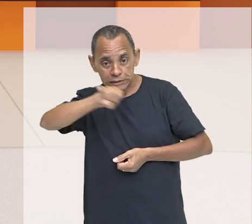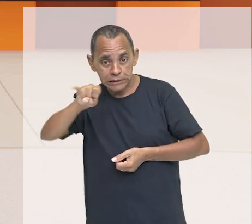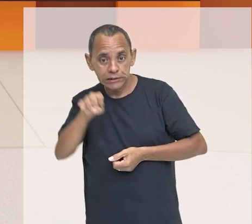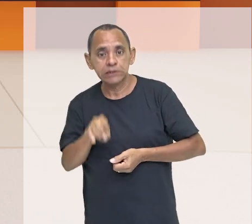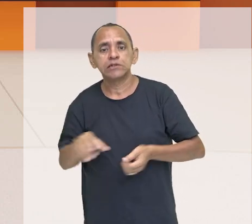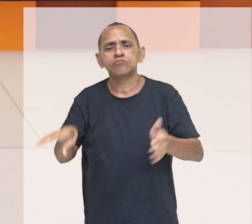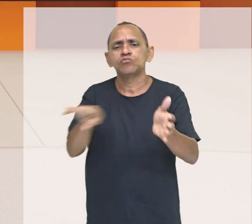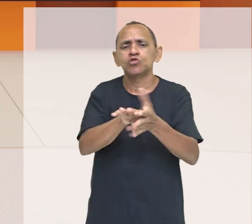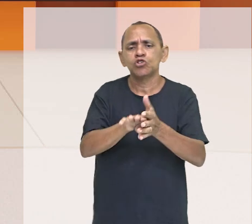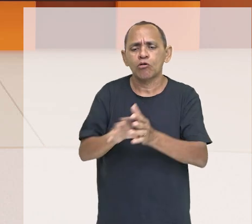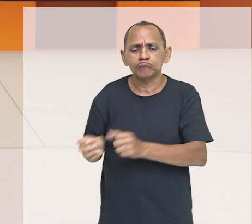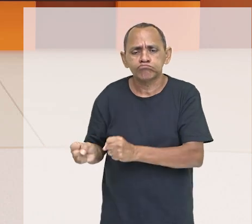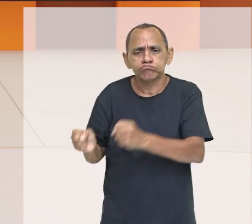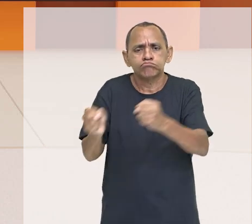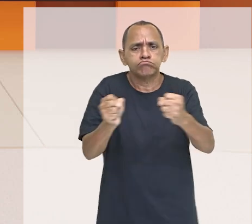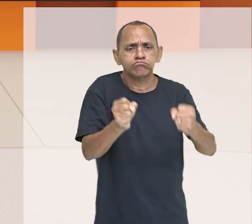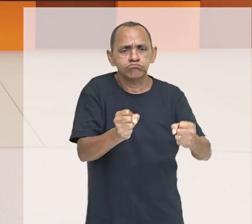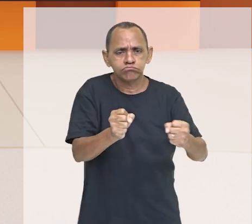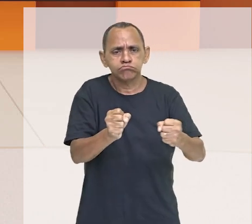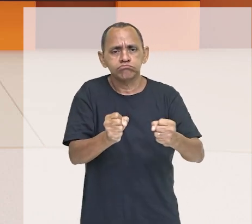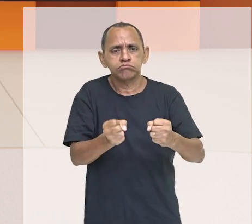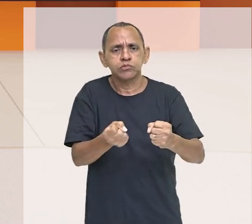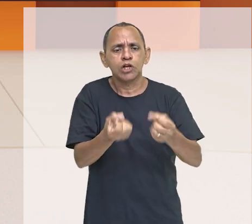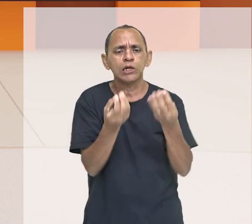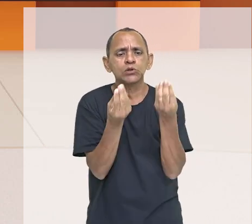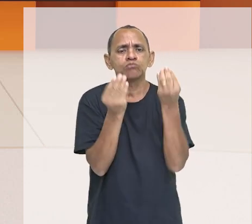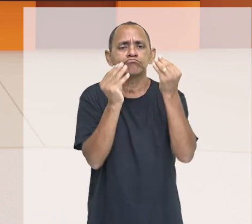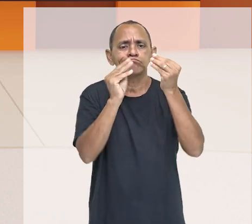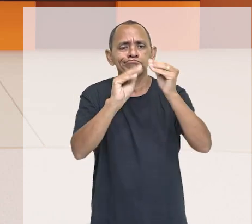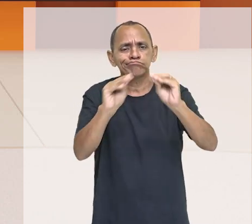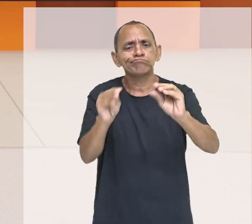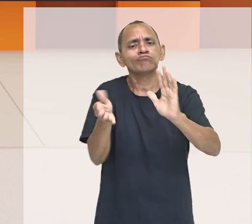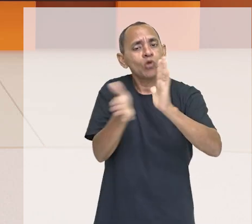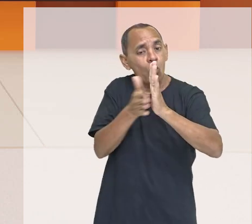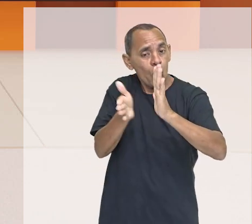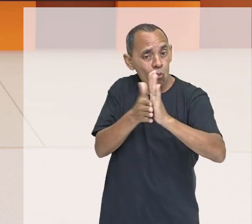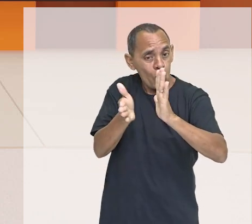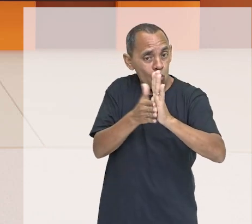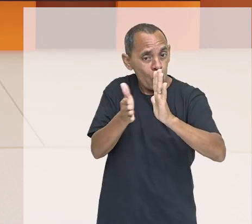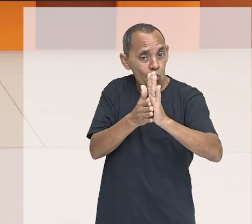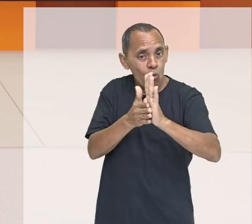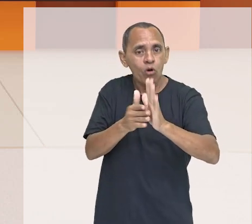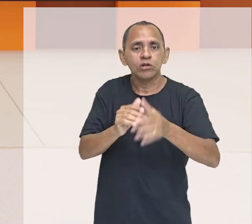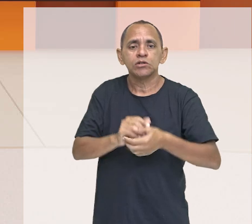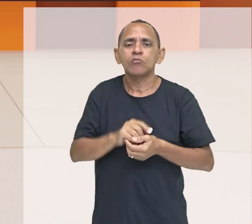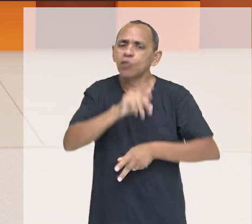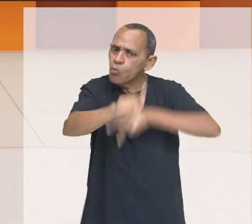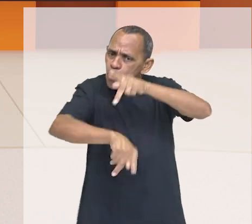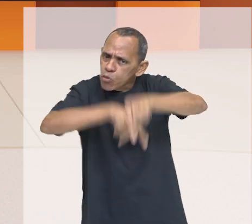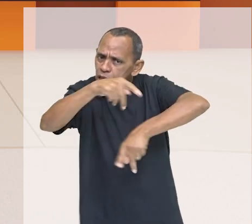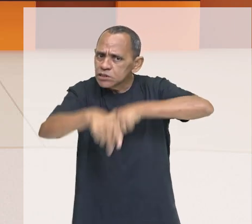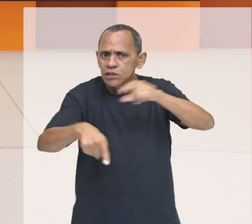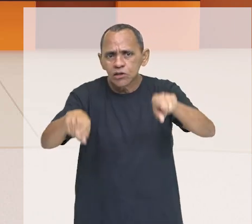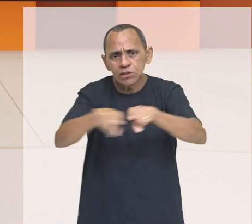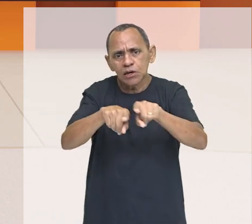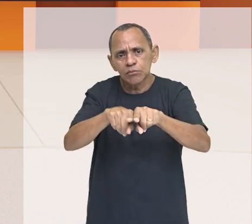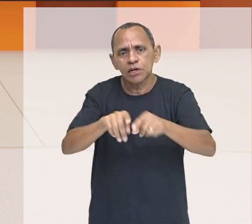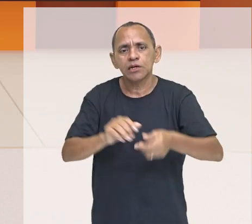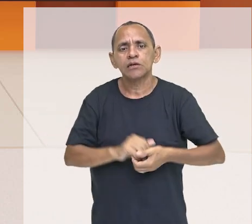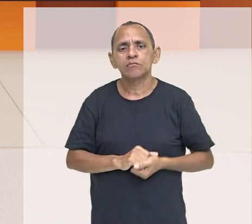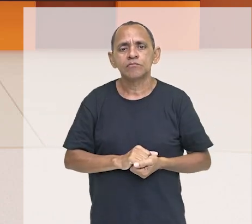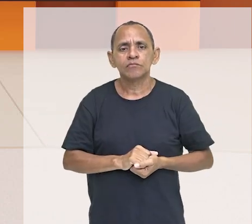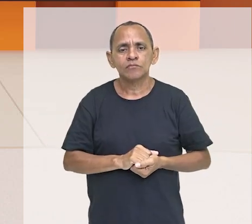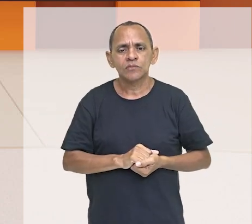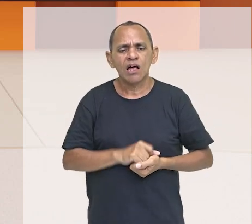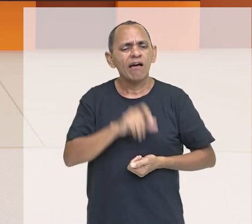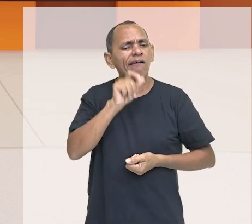no poder, colocar em prática as suas propostas de governo, as suas propostas para a população, né? Aquilo